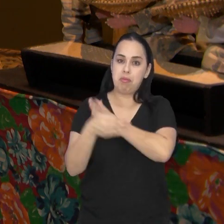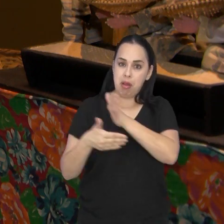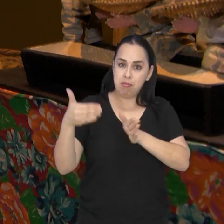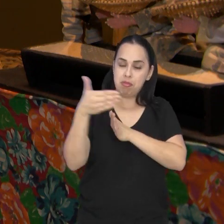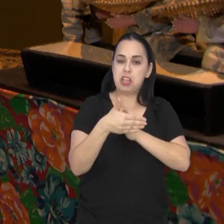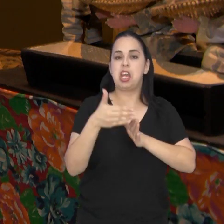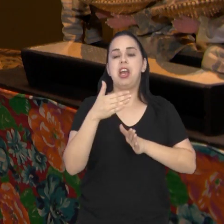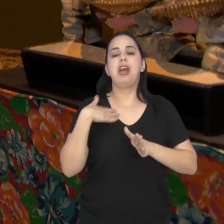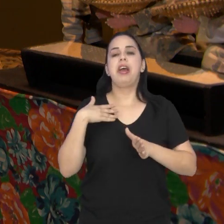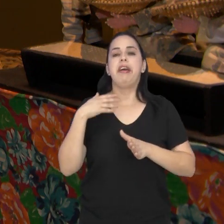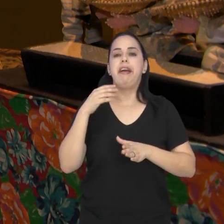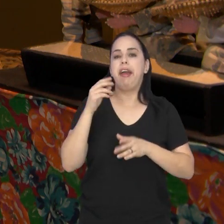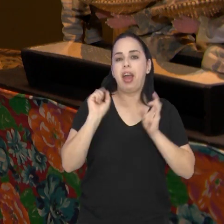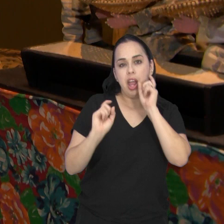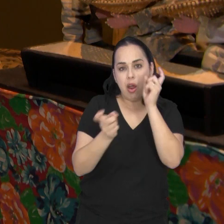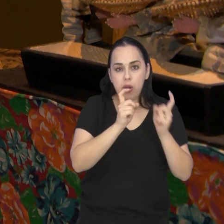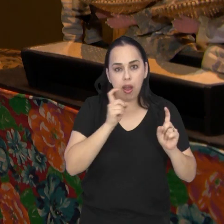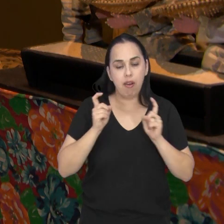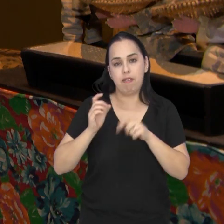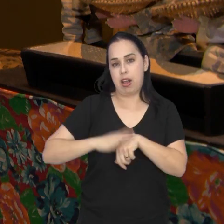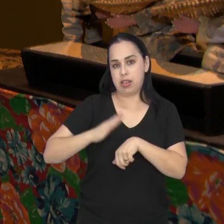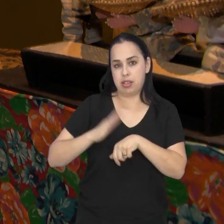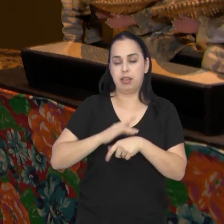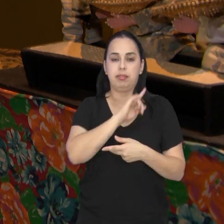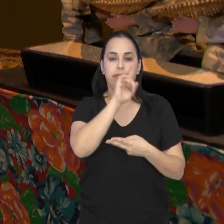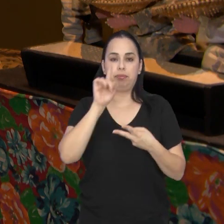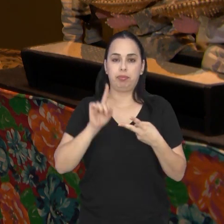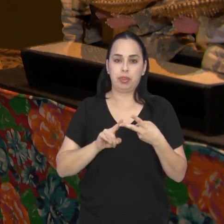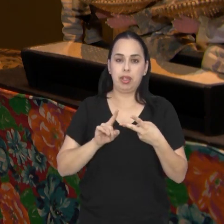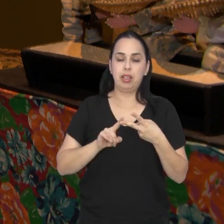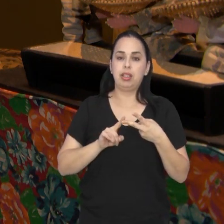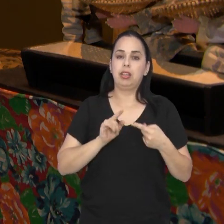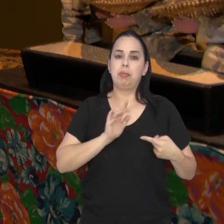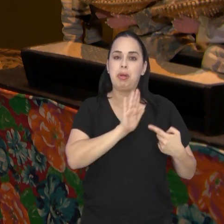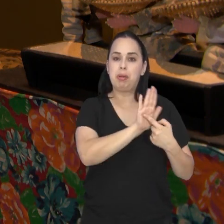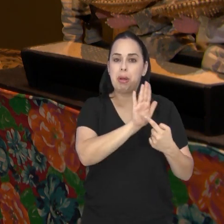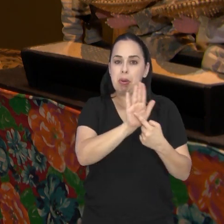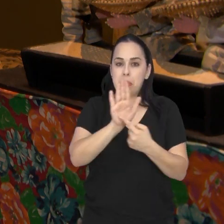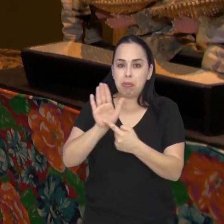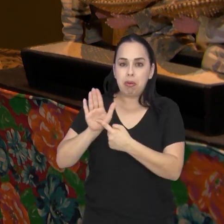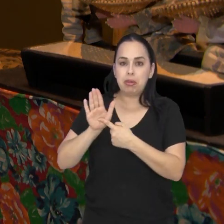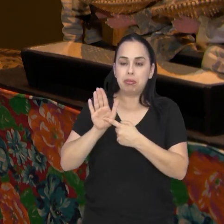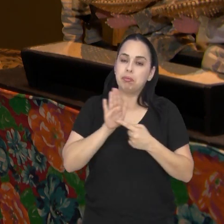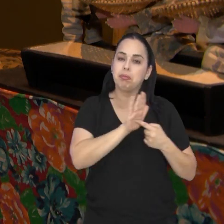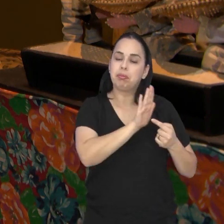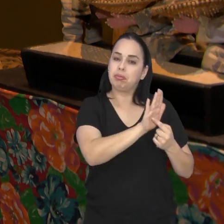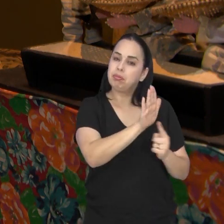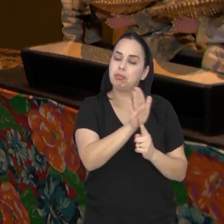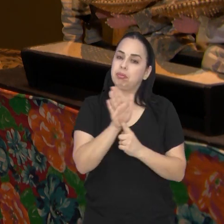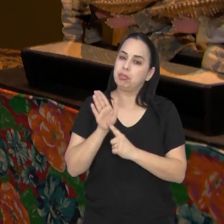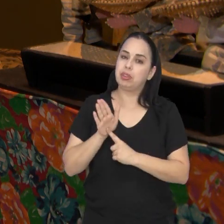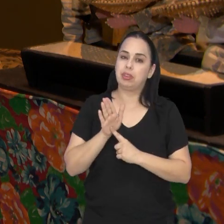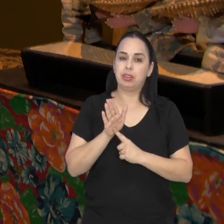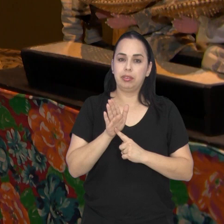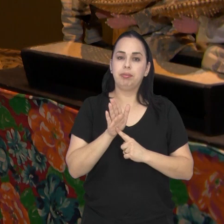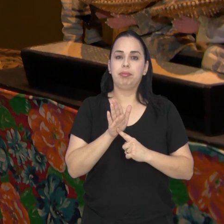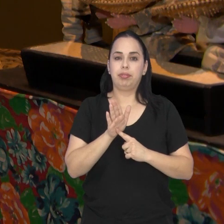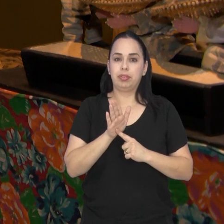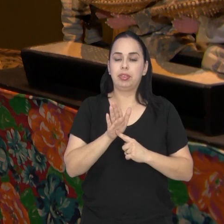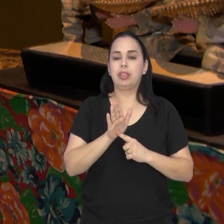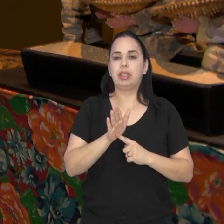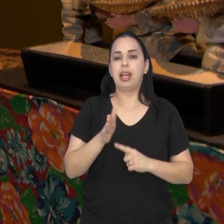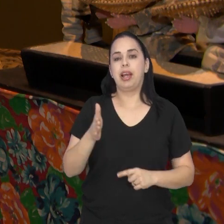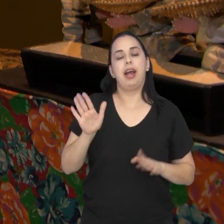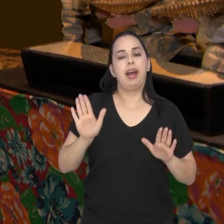sediar reuniões desses museus. Iremos também sediar algumas exposições itinerantes que serão